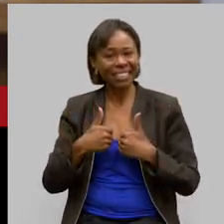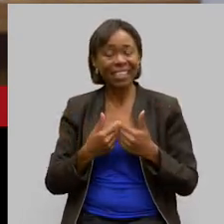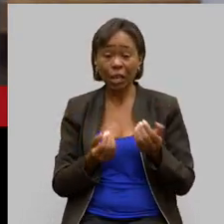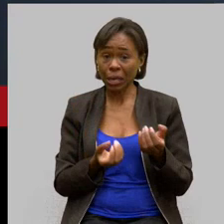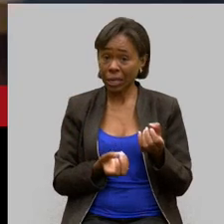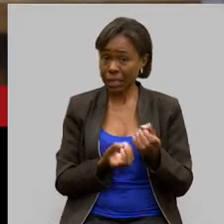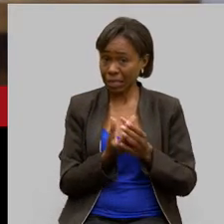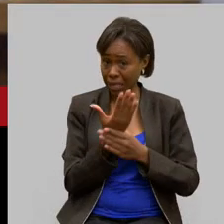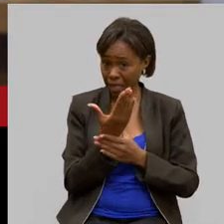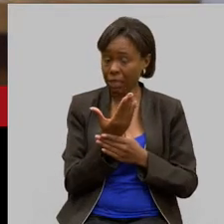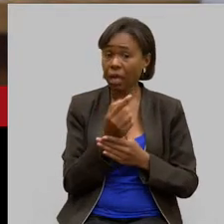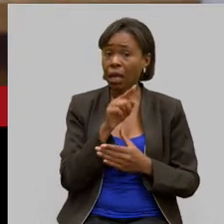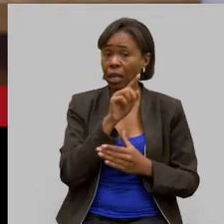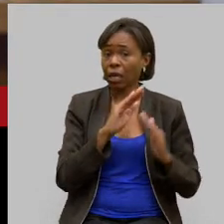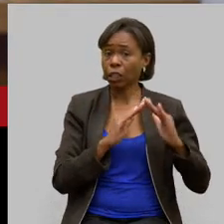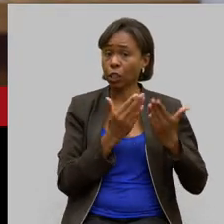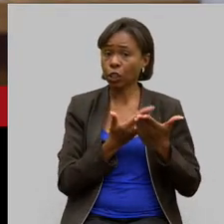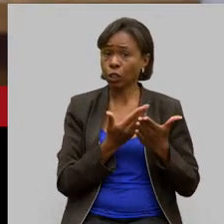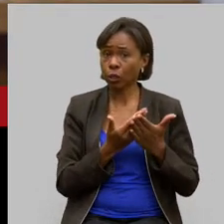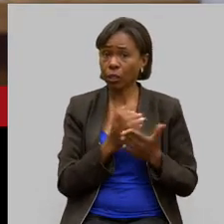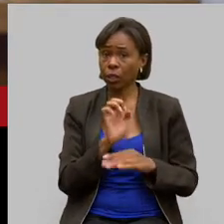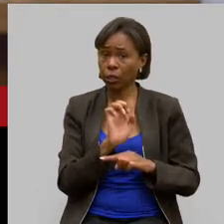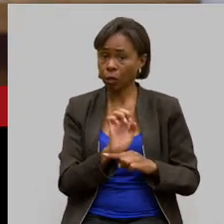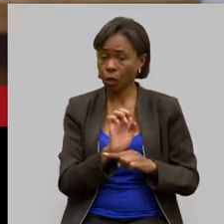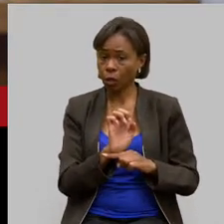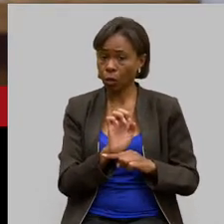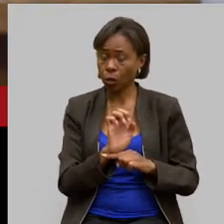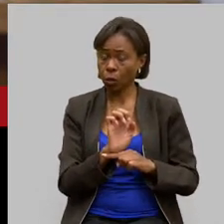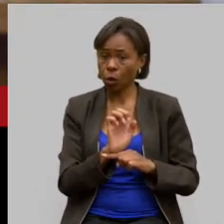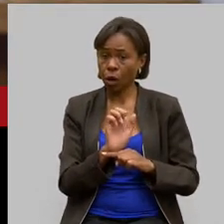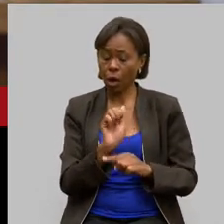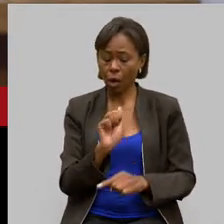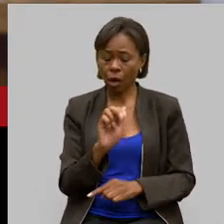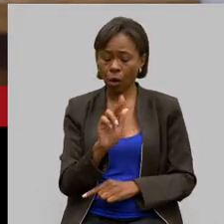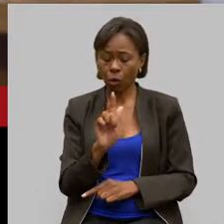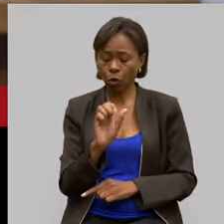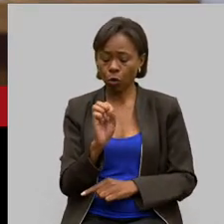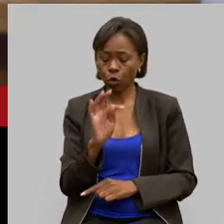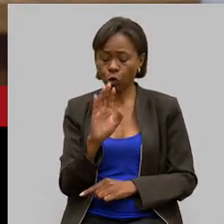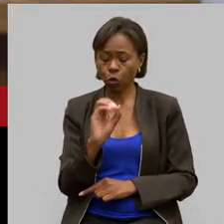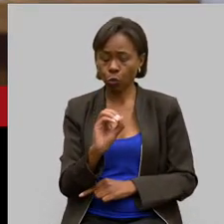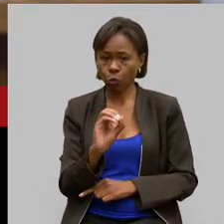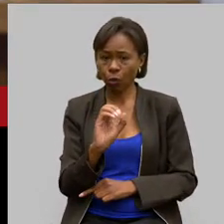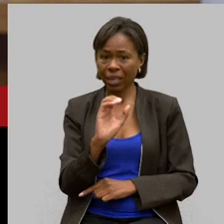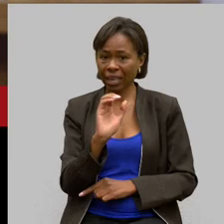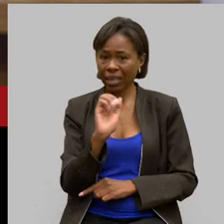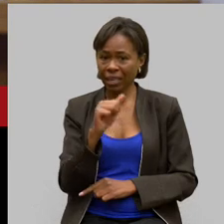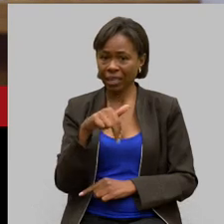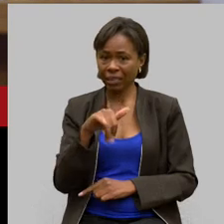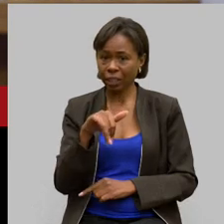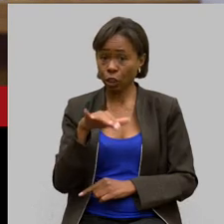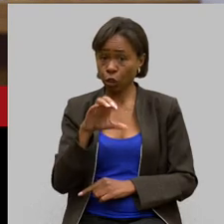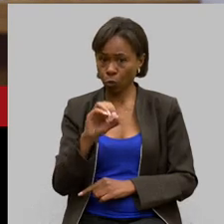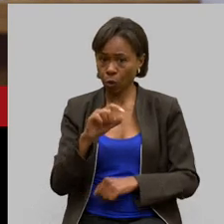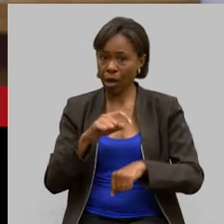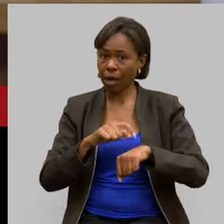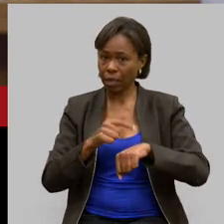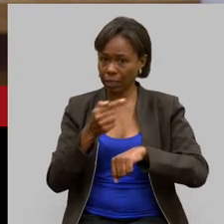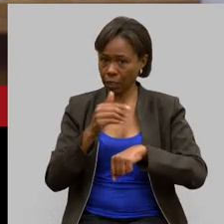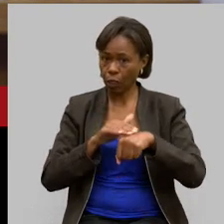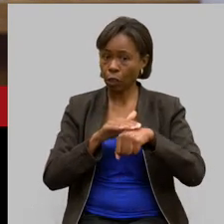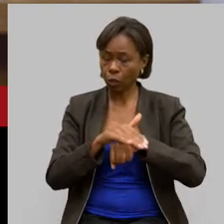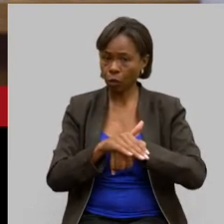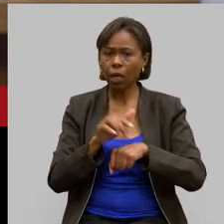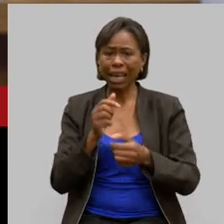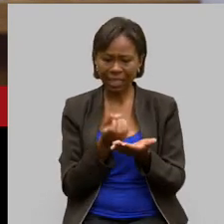Estadual Dr Antônio Augusto Soares Canedo às 9 horas e essa cartilha o título é eh sou